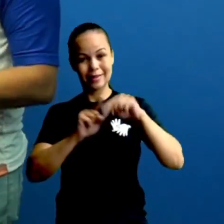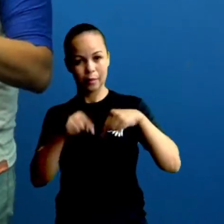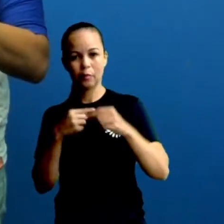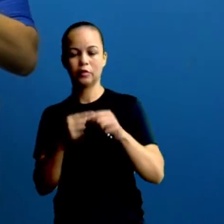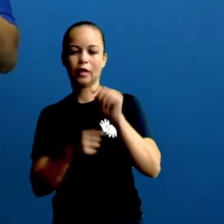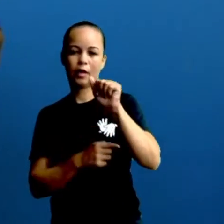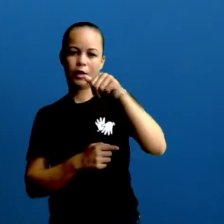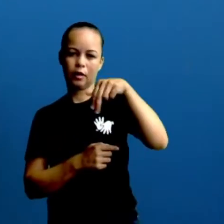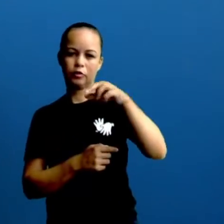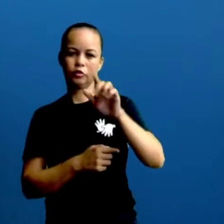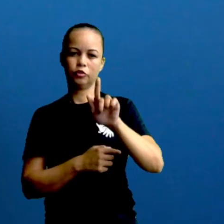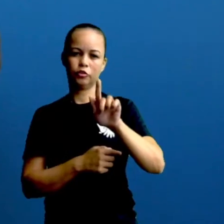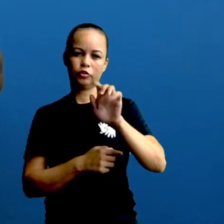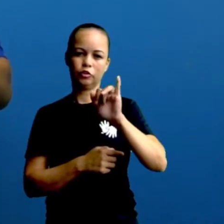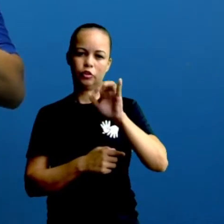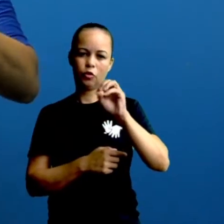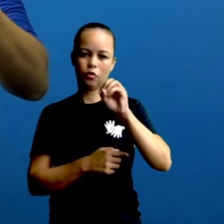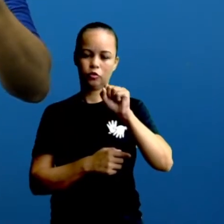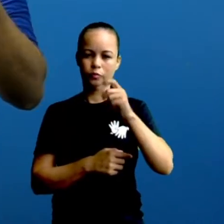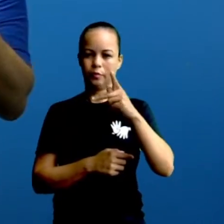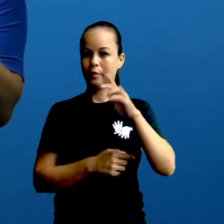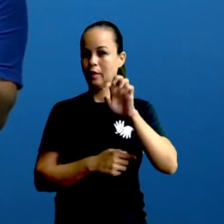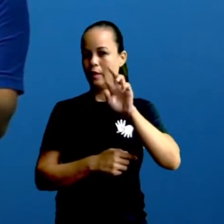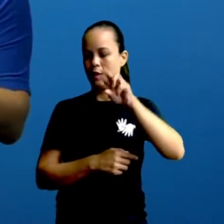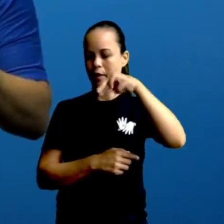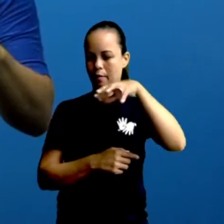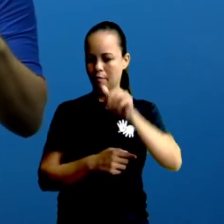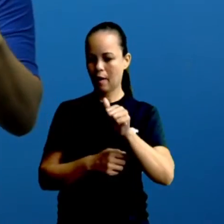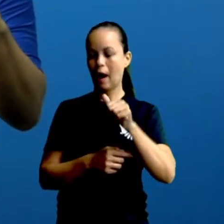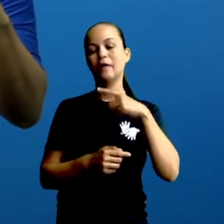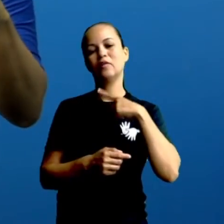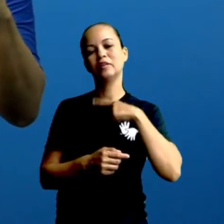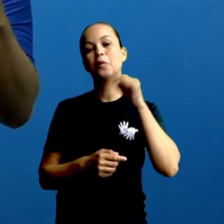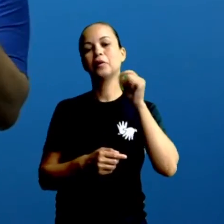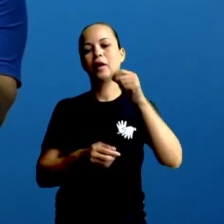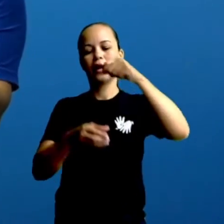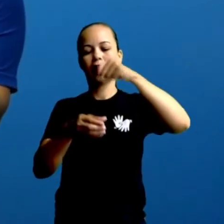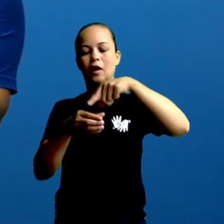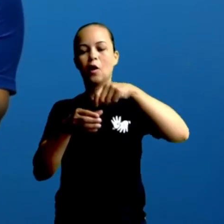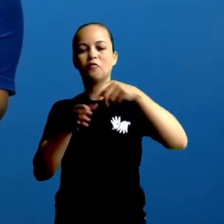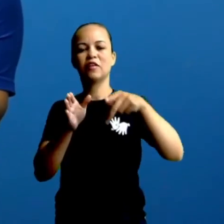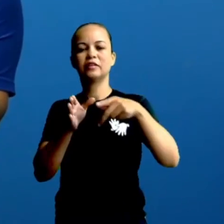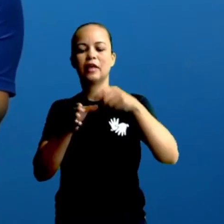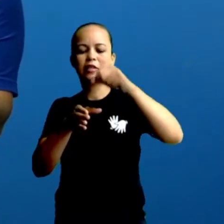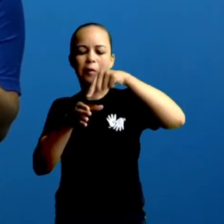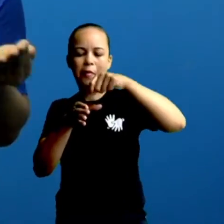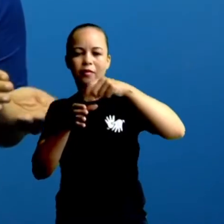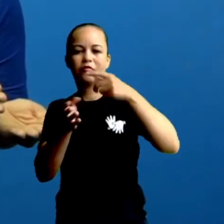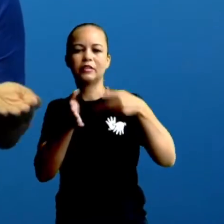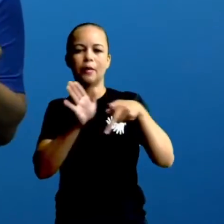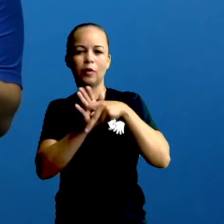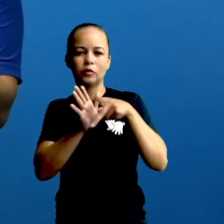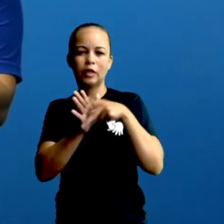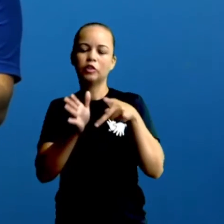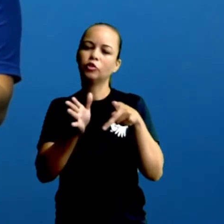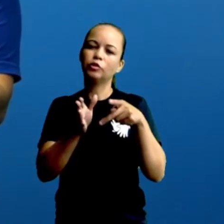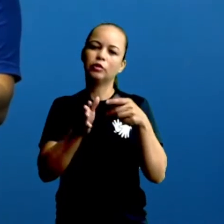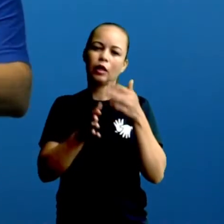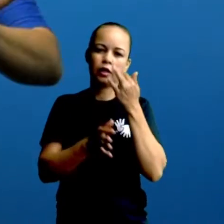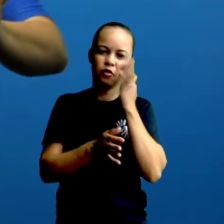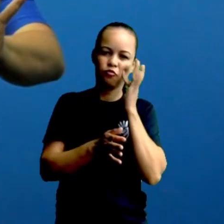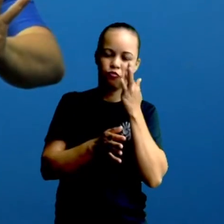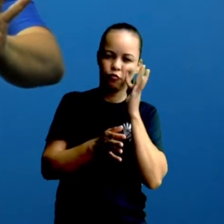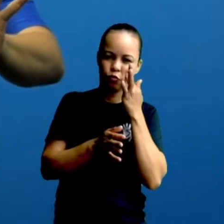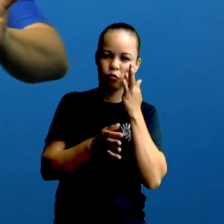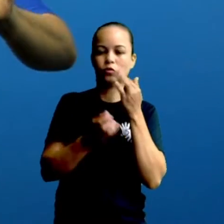angiospermas, a gente já vai ter o fruto. Ou seja, essa semente vai ser protegida por uma estrutura que pode ser carnosa ou não